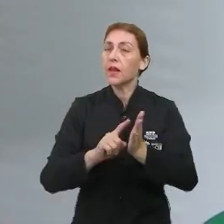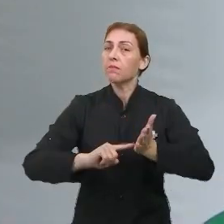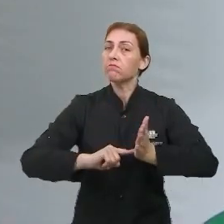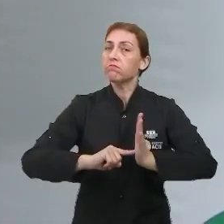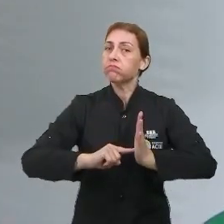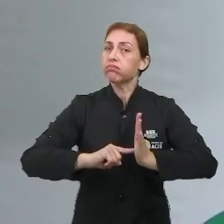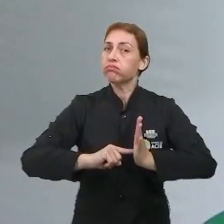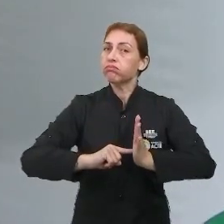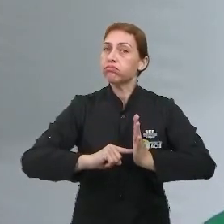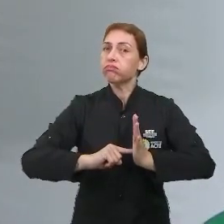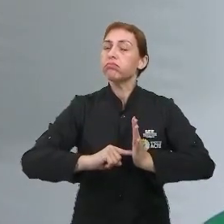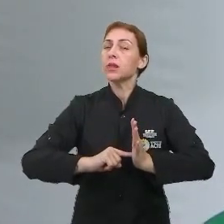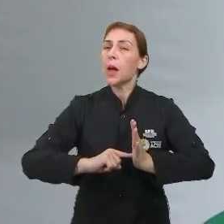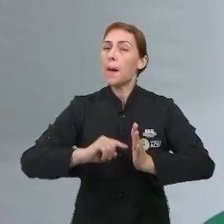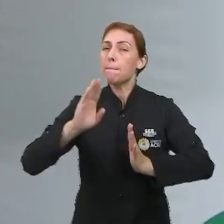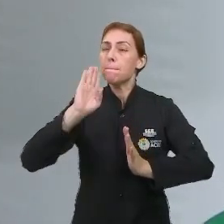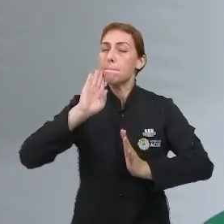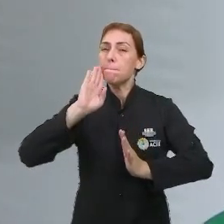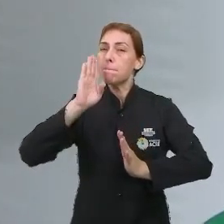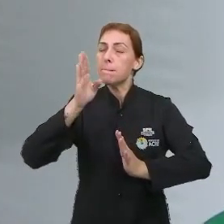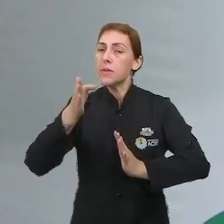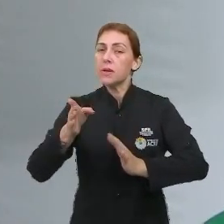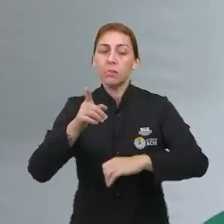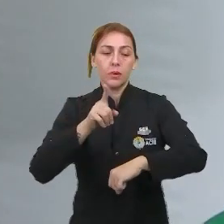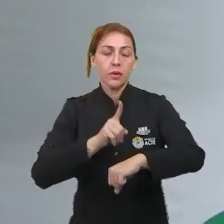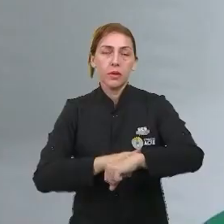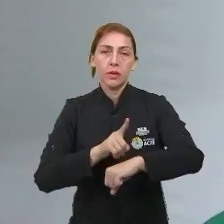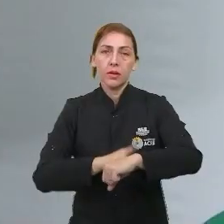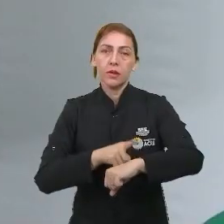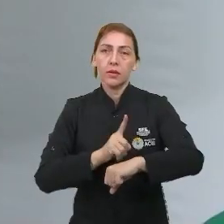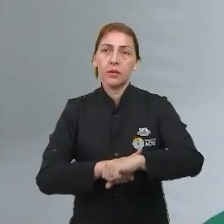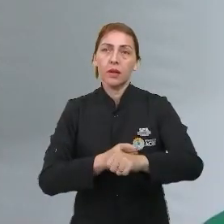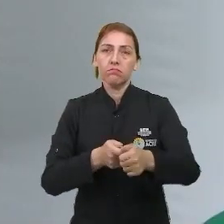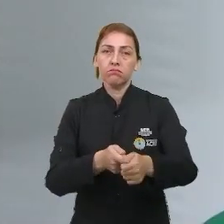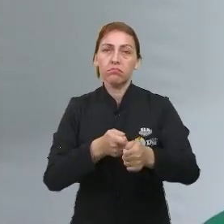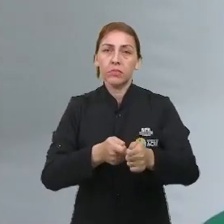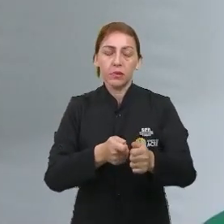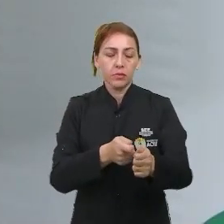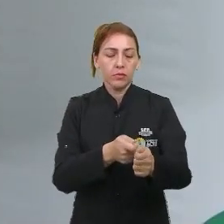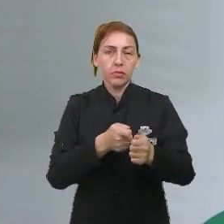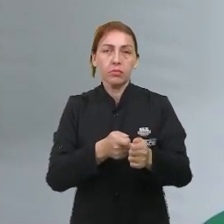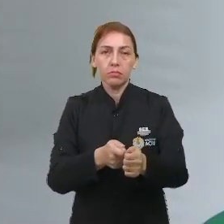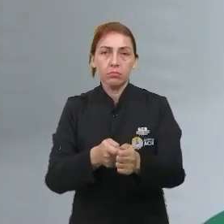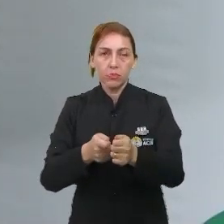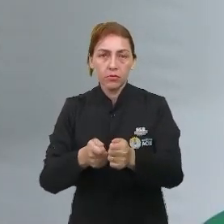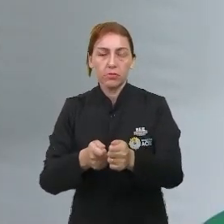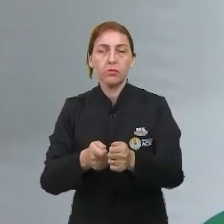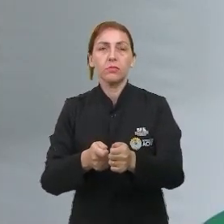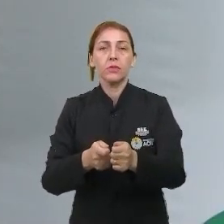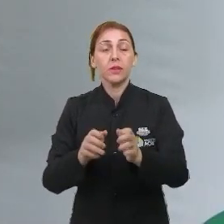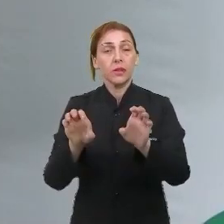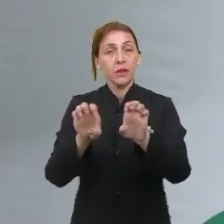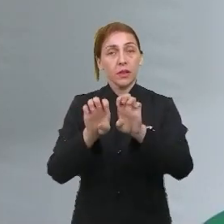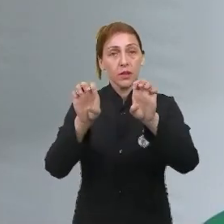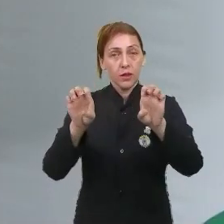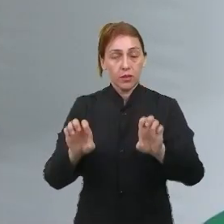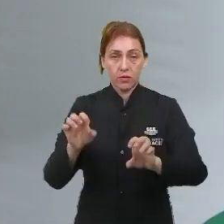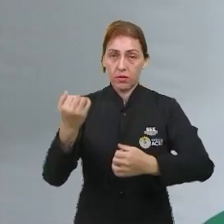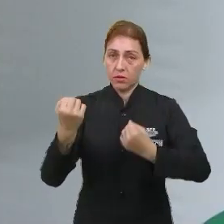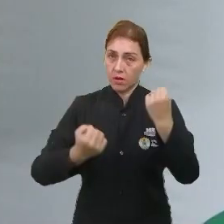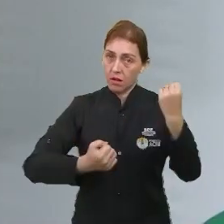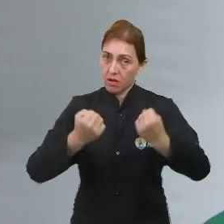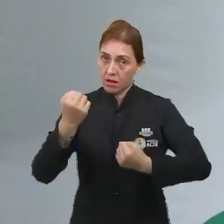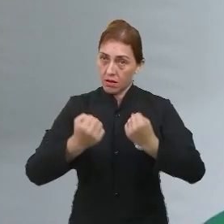robôs. Principalmente ali na hora de soldar componentes na estrutura do